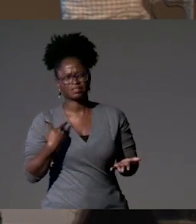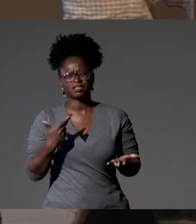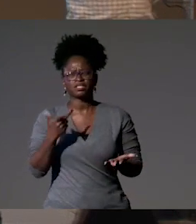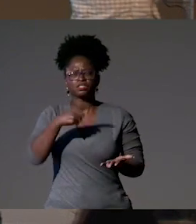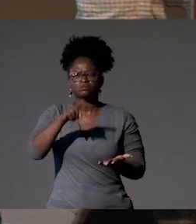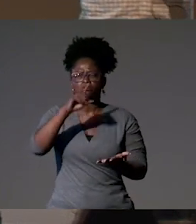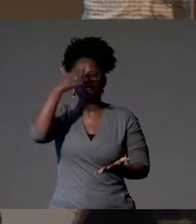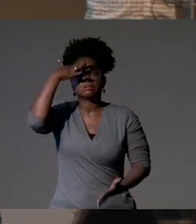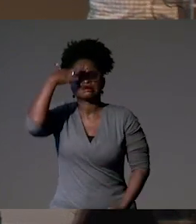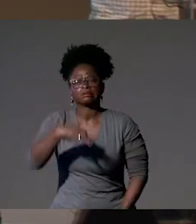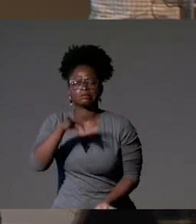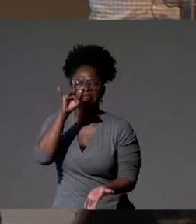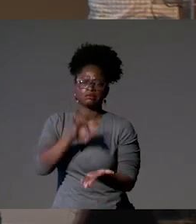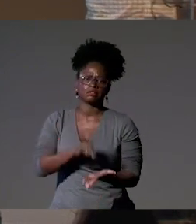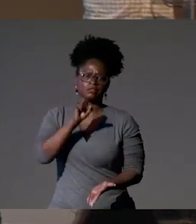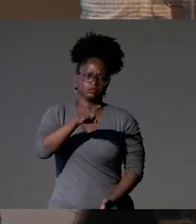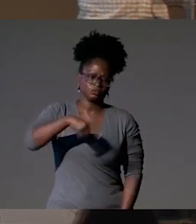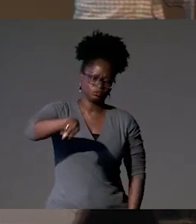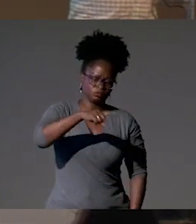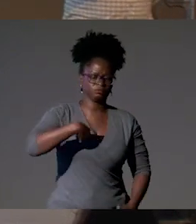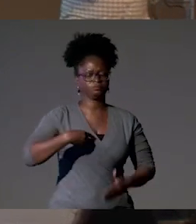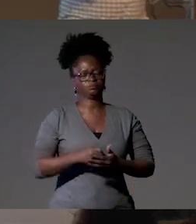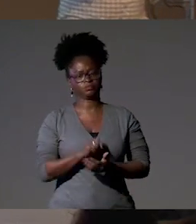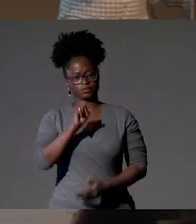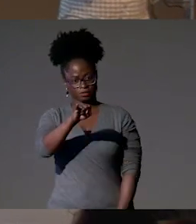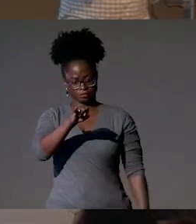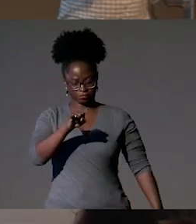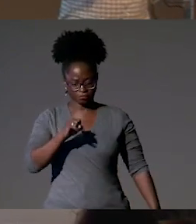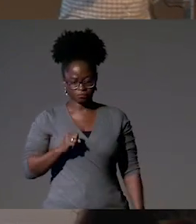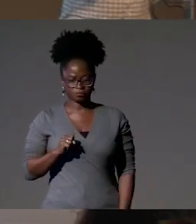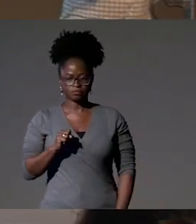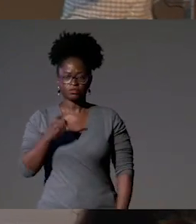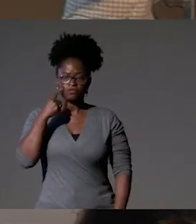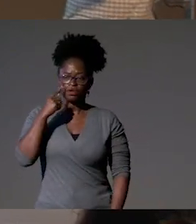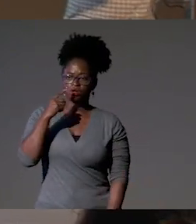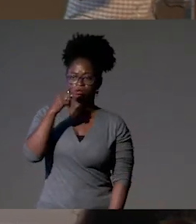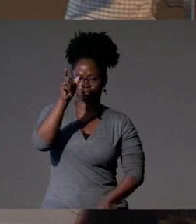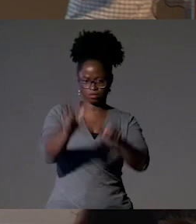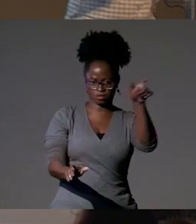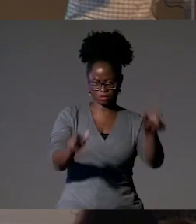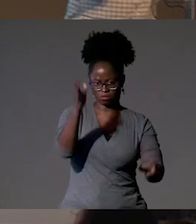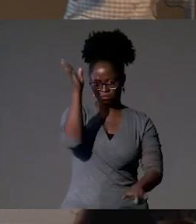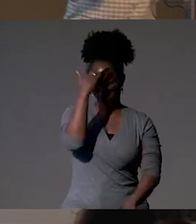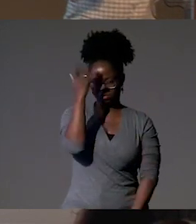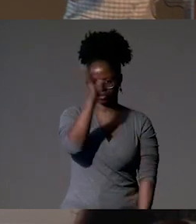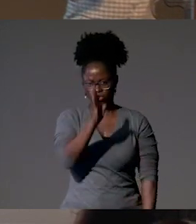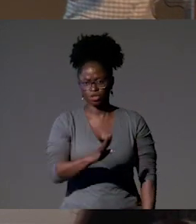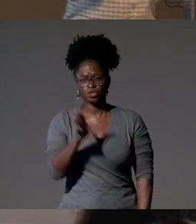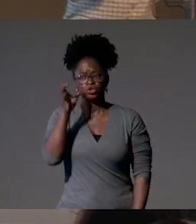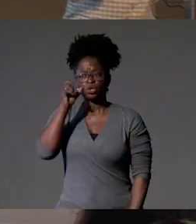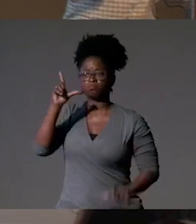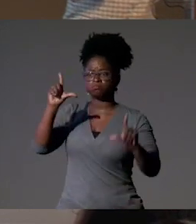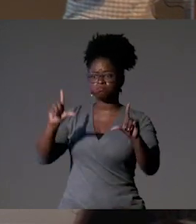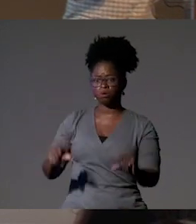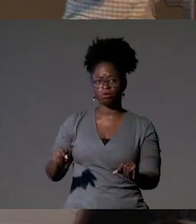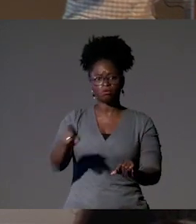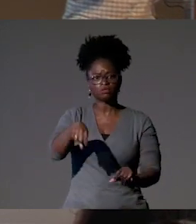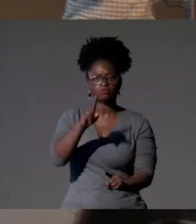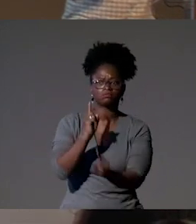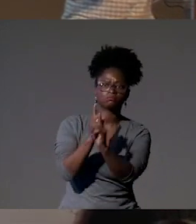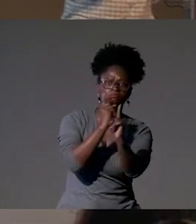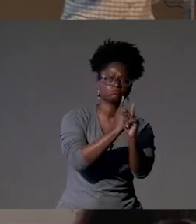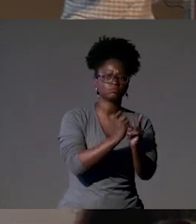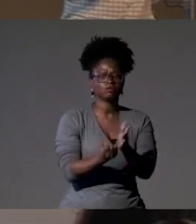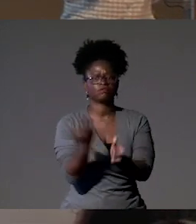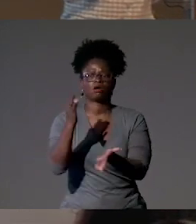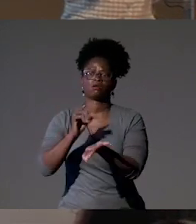a nossa ficha, mas se vocês colocarem lá no Google que o brasileiro está entre os povos que menos dormem no mundo, vocês vão encontrar